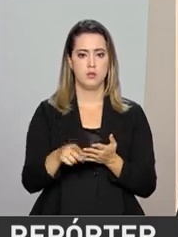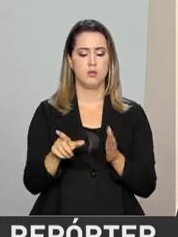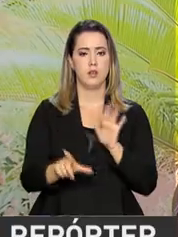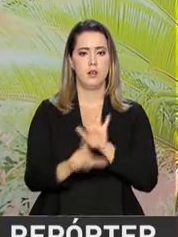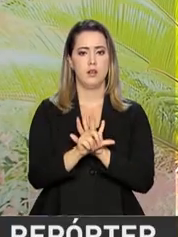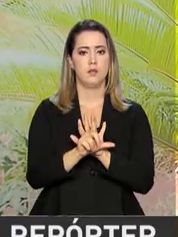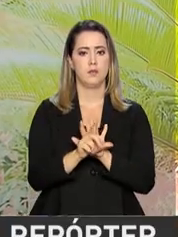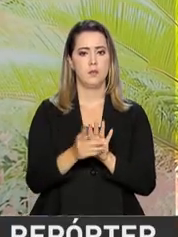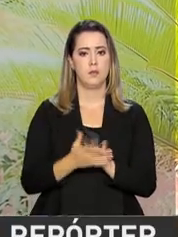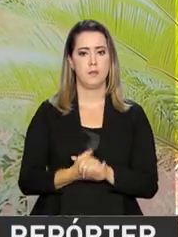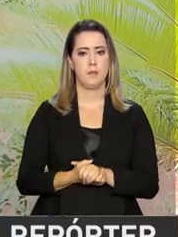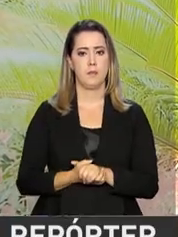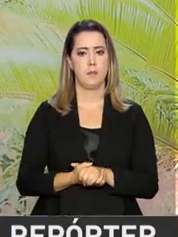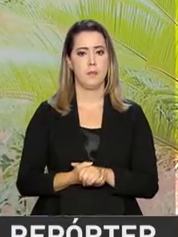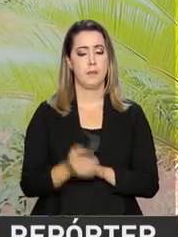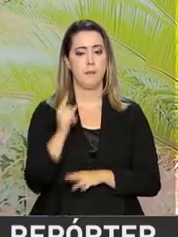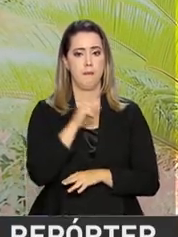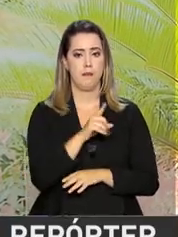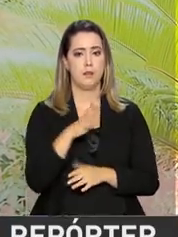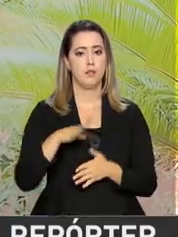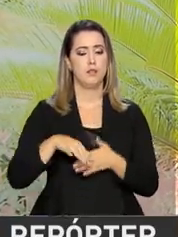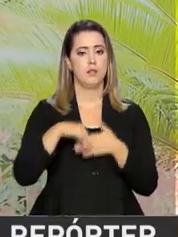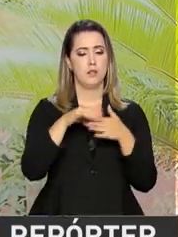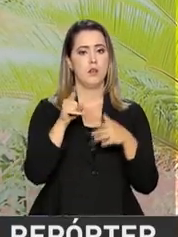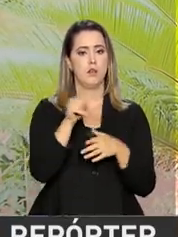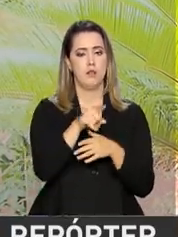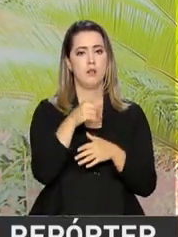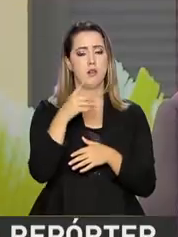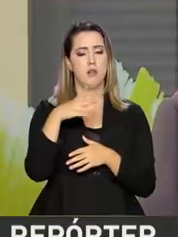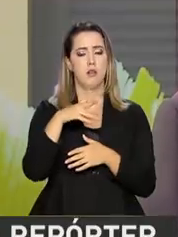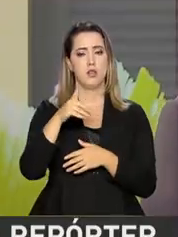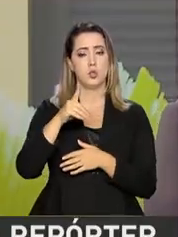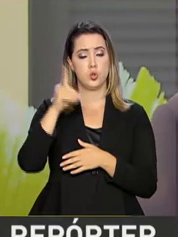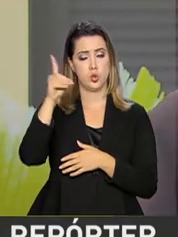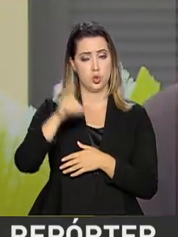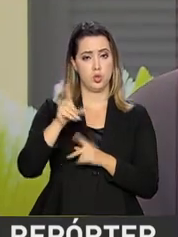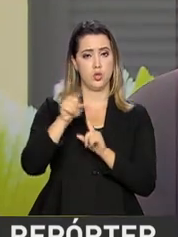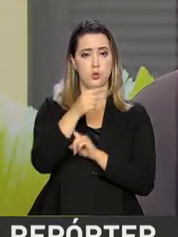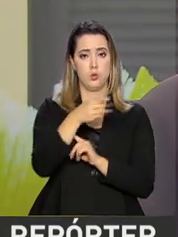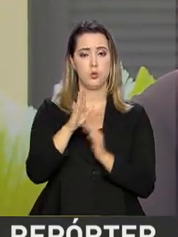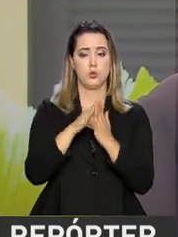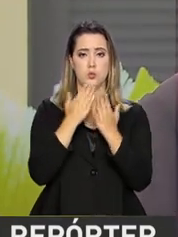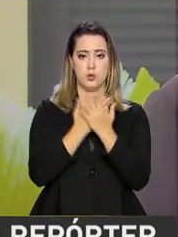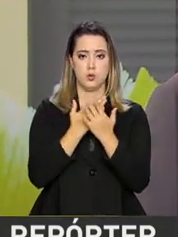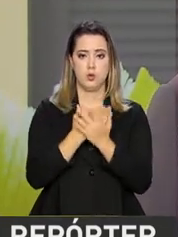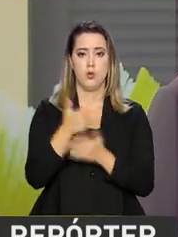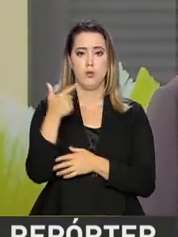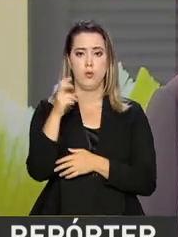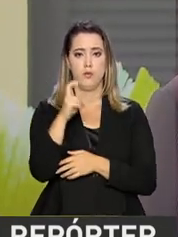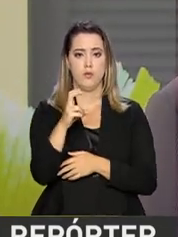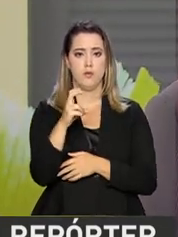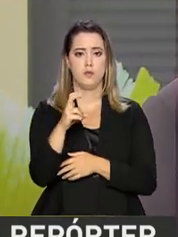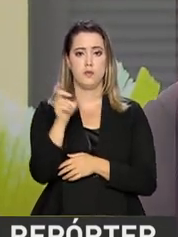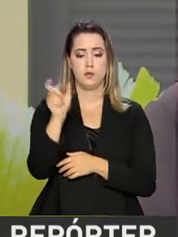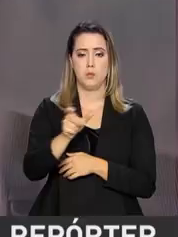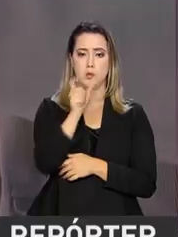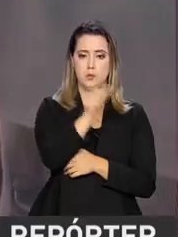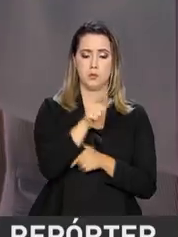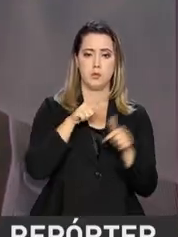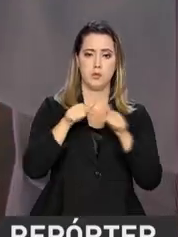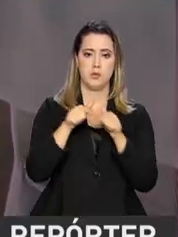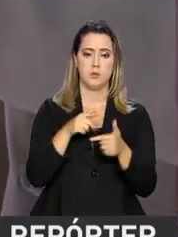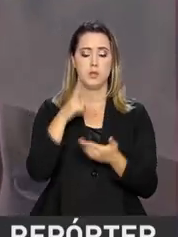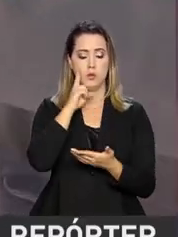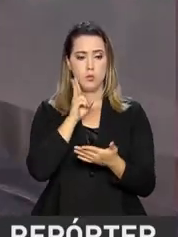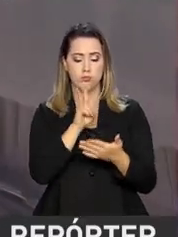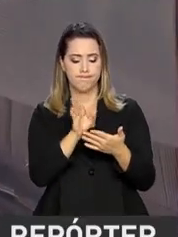lei. Adriano é diretor de uma escola particular de Brasília, que tem 25 funcionários. Ele aproveitou a cartilha para